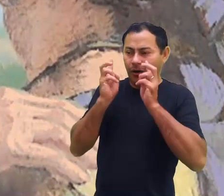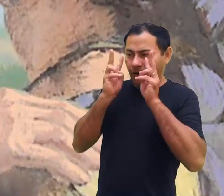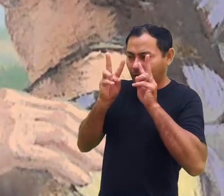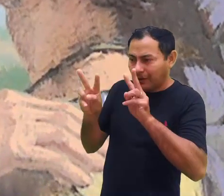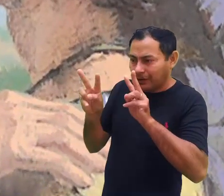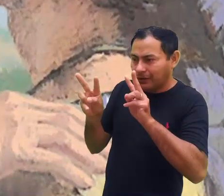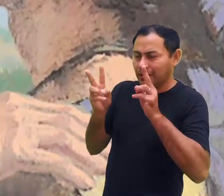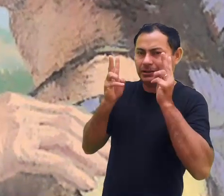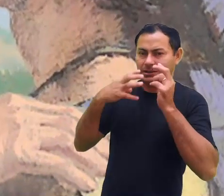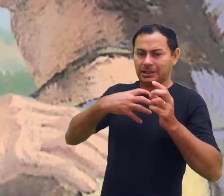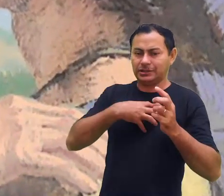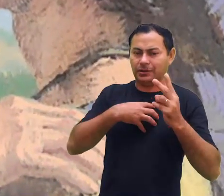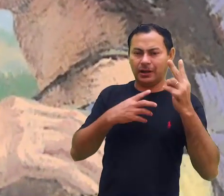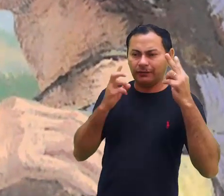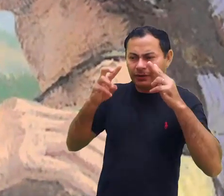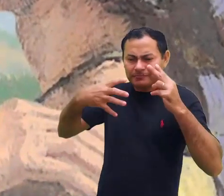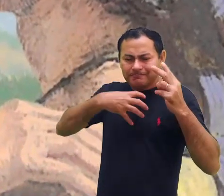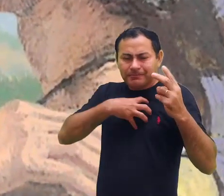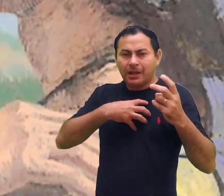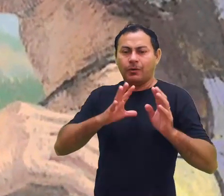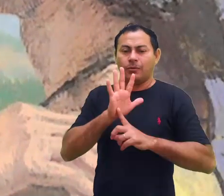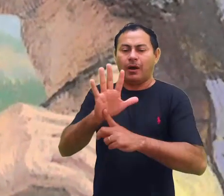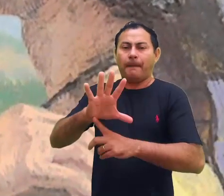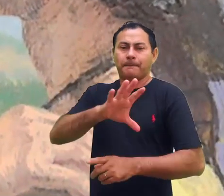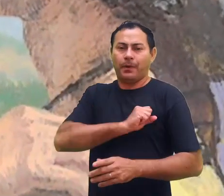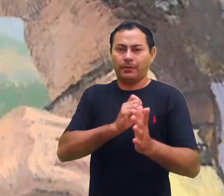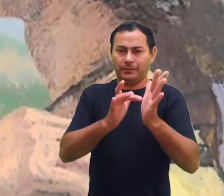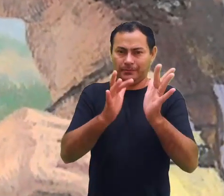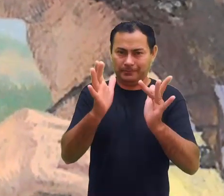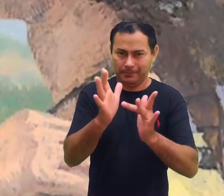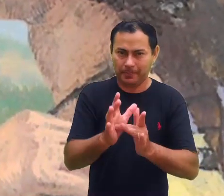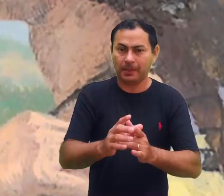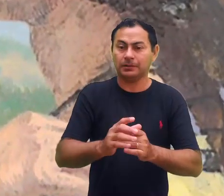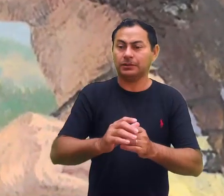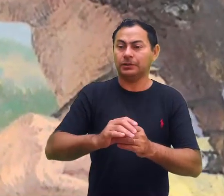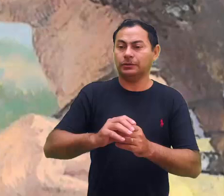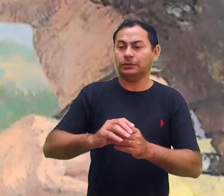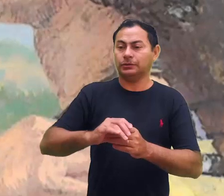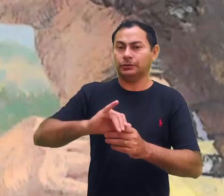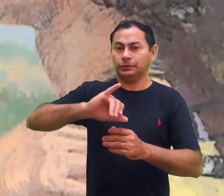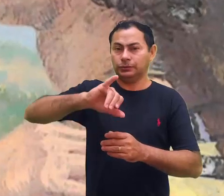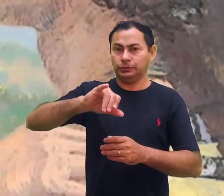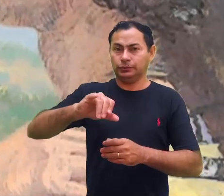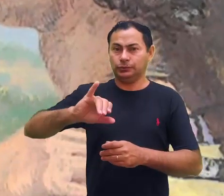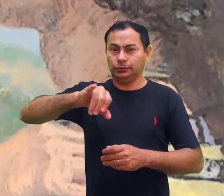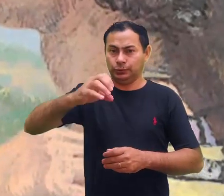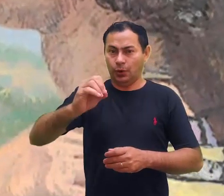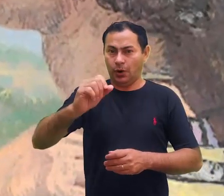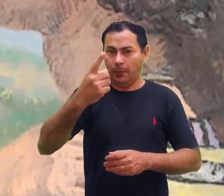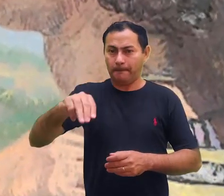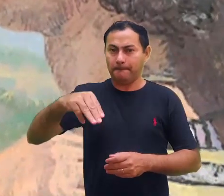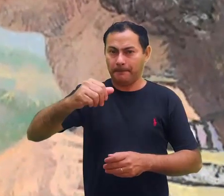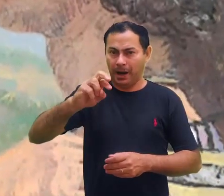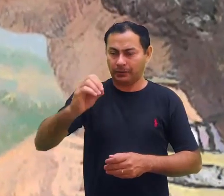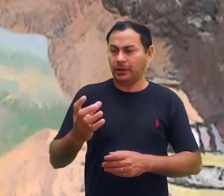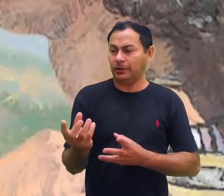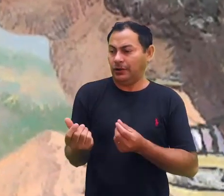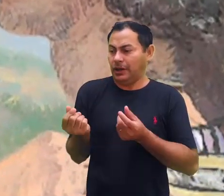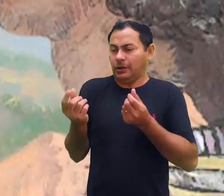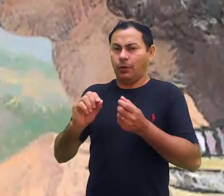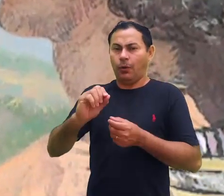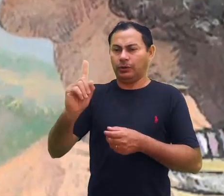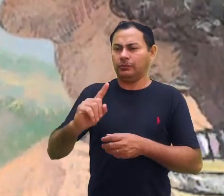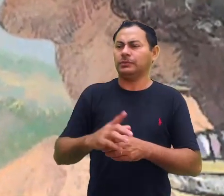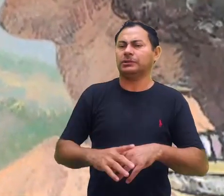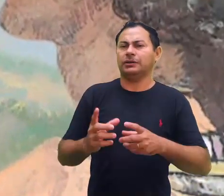de Jesus, este olhar que expressou o amor de Jesus. Se João Marcos era ou não jovem rico, não importa tanto, mas